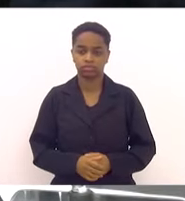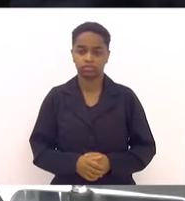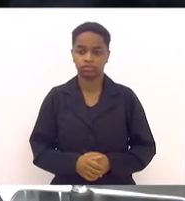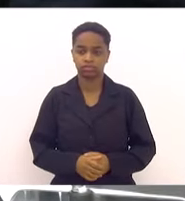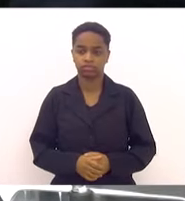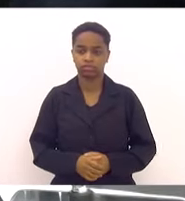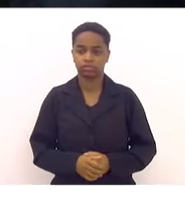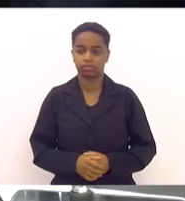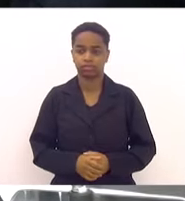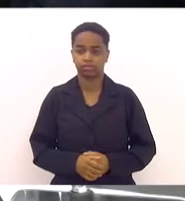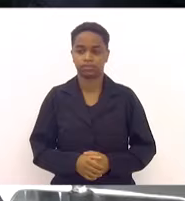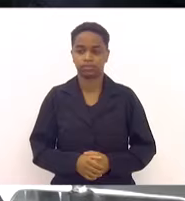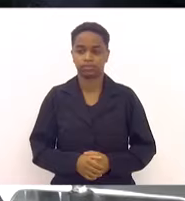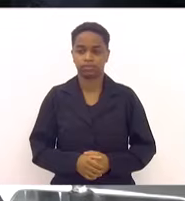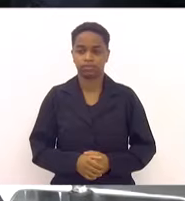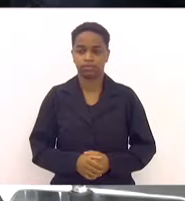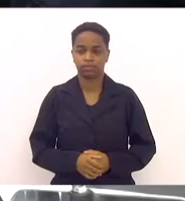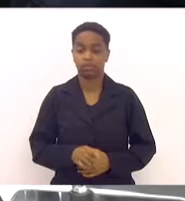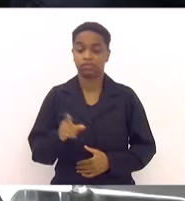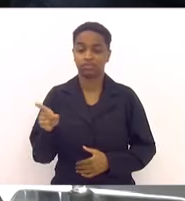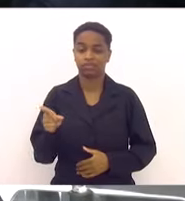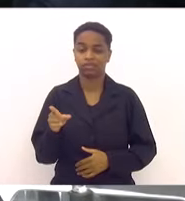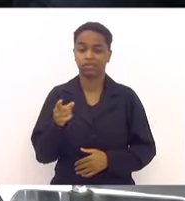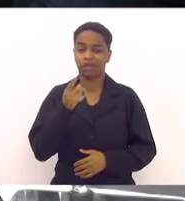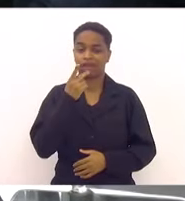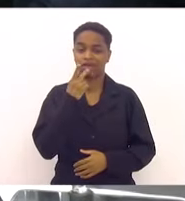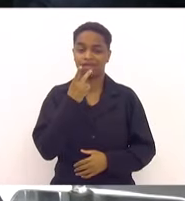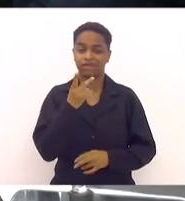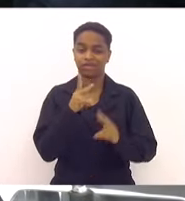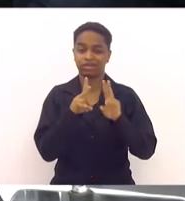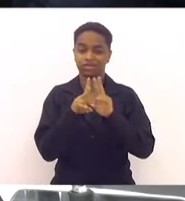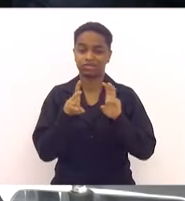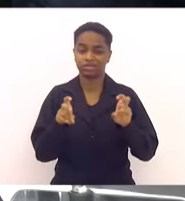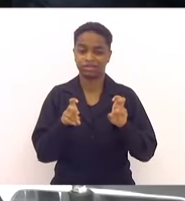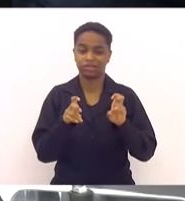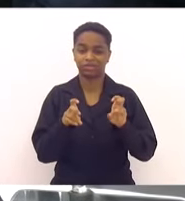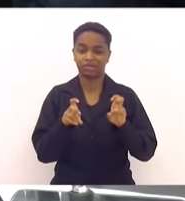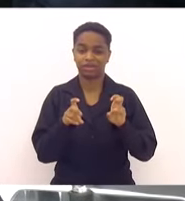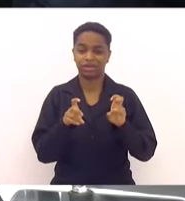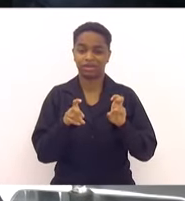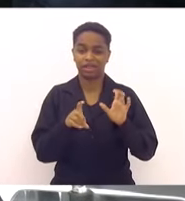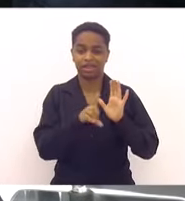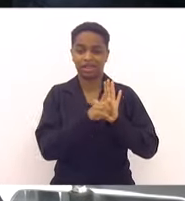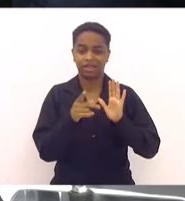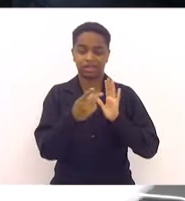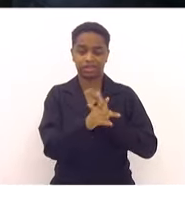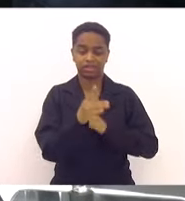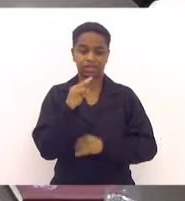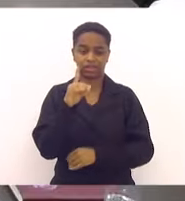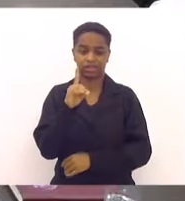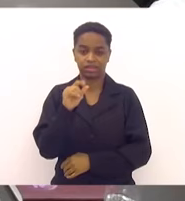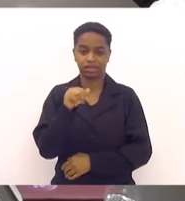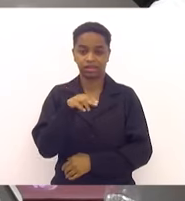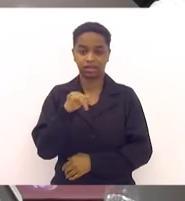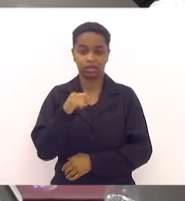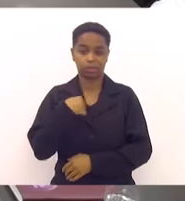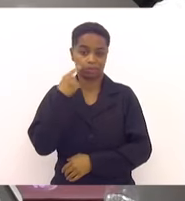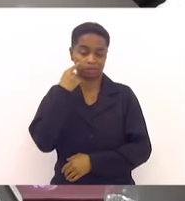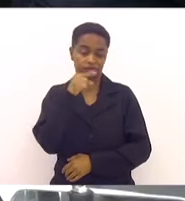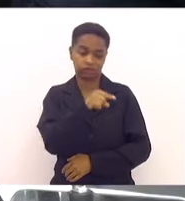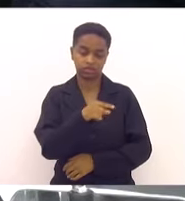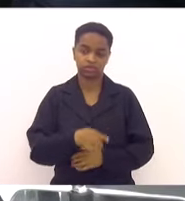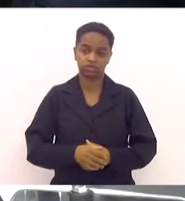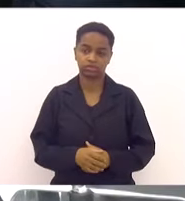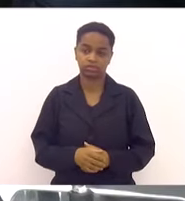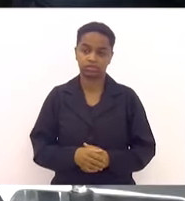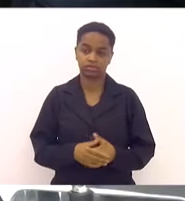Não, está legislando sobre a legislação da deputada Dani, eu achei que fosse Vossa Excelência. Não. Então, vê